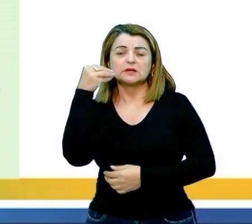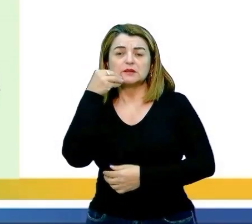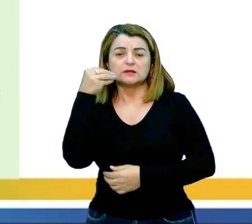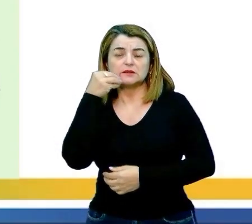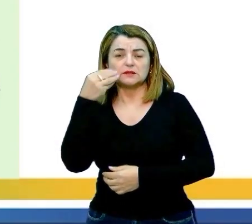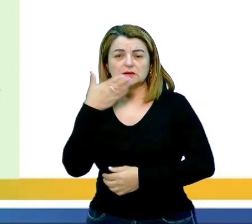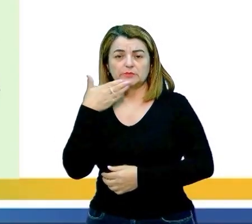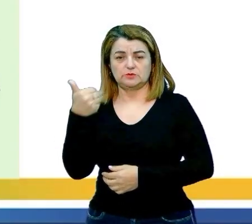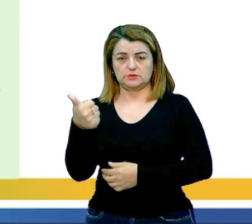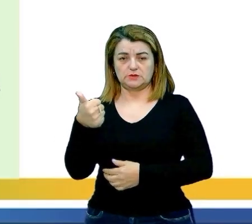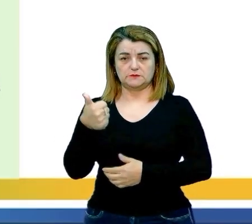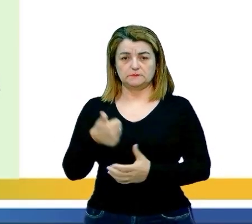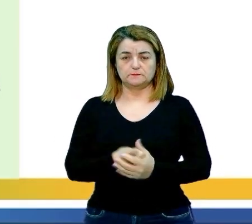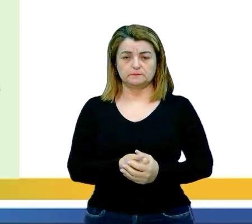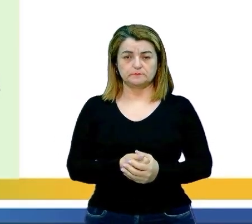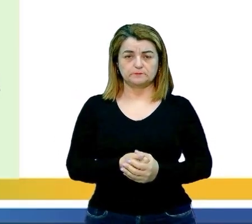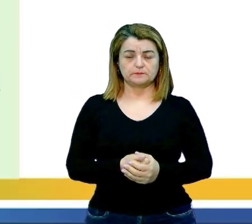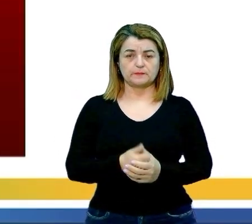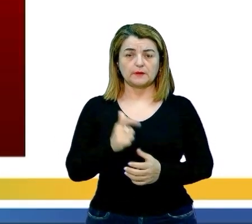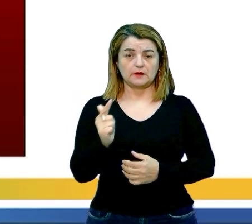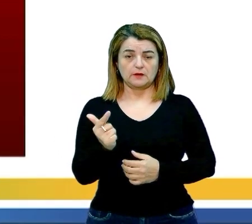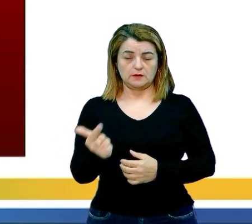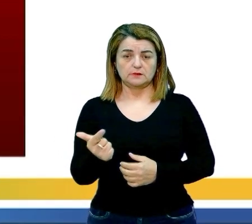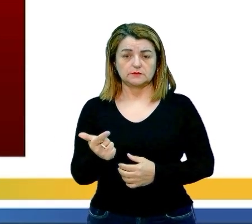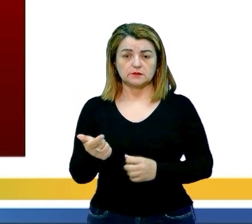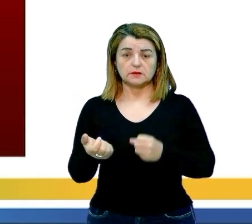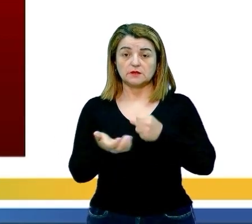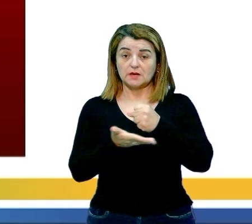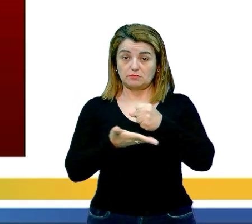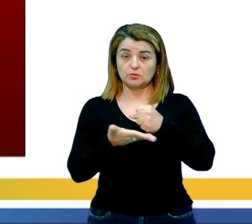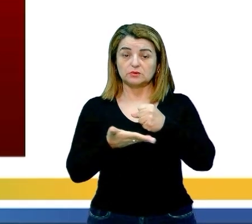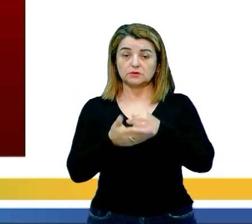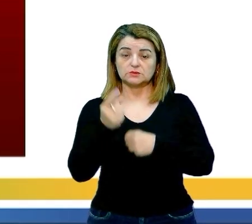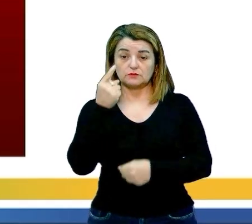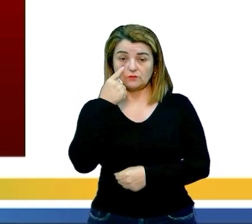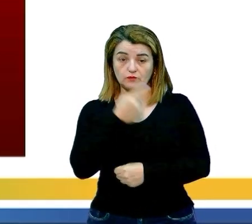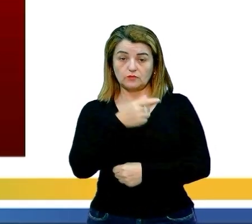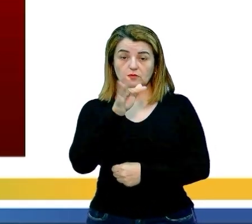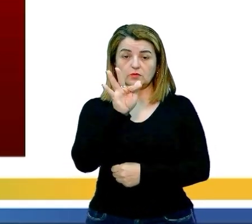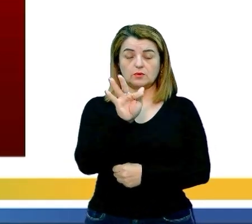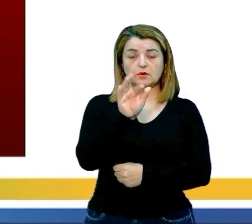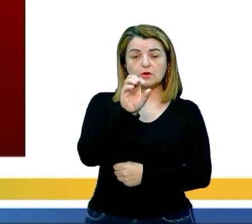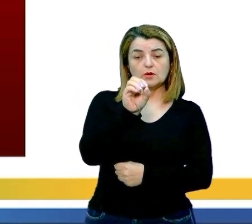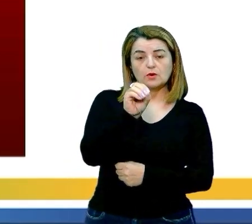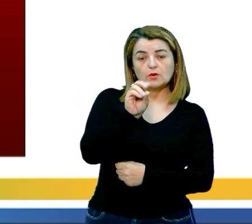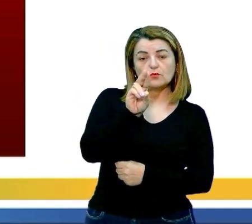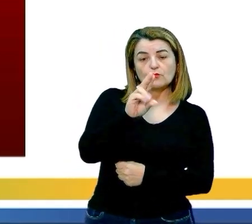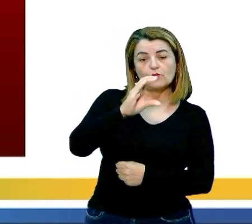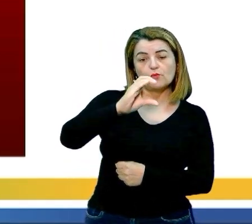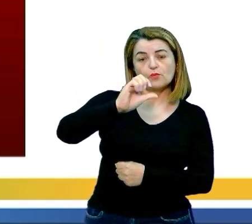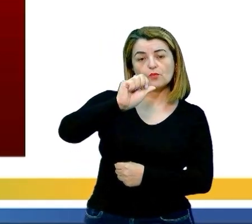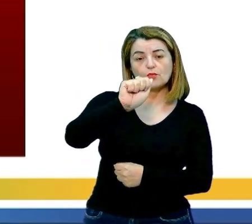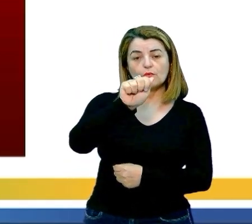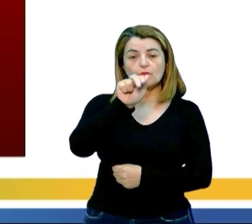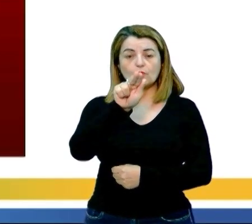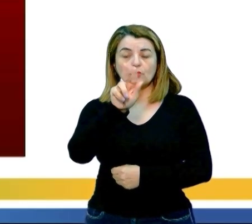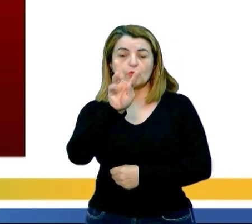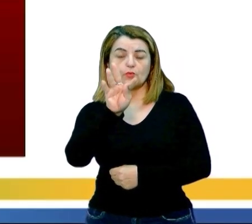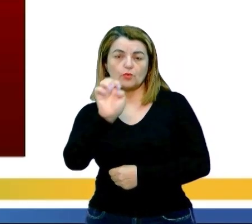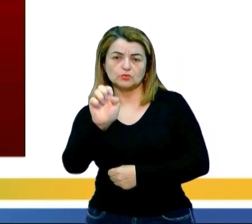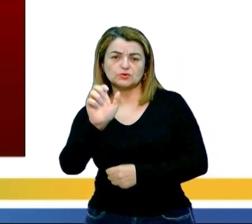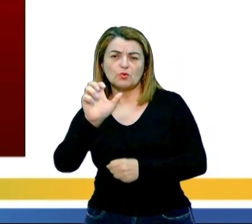correção. Então, outra coisa que é de fundamental importância é a questão do poder, pensado por